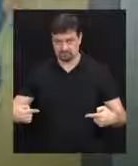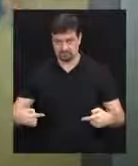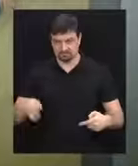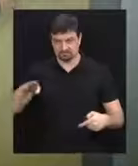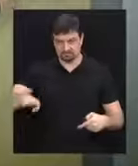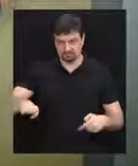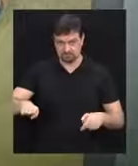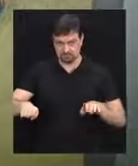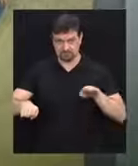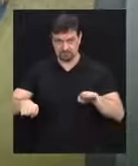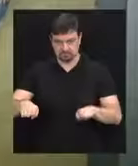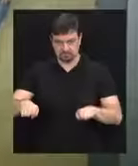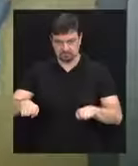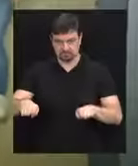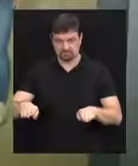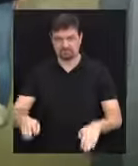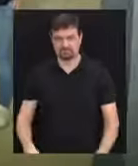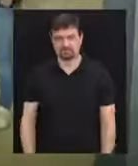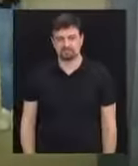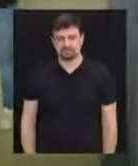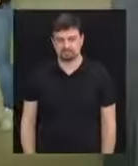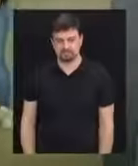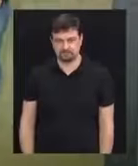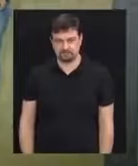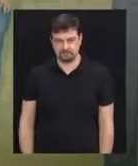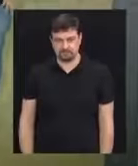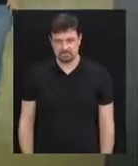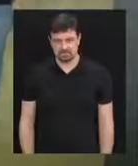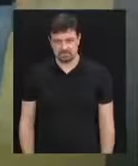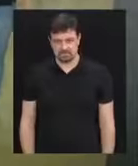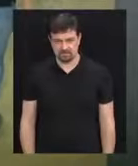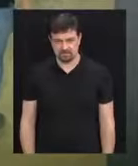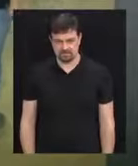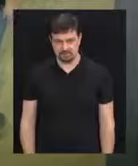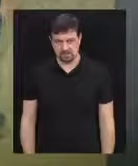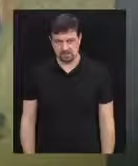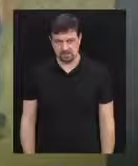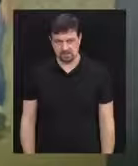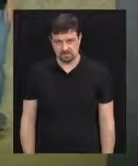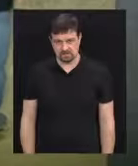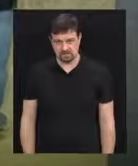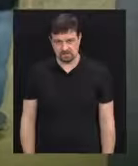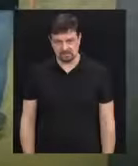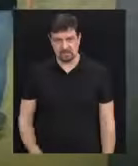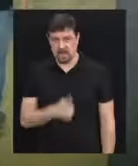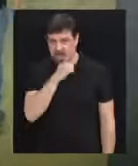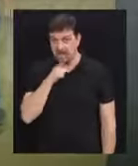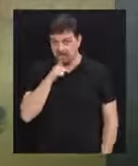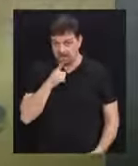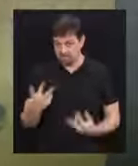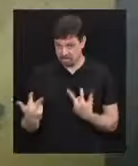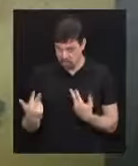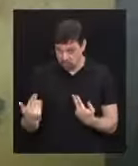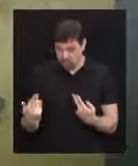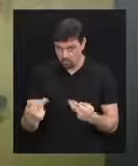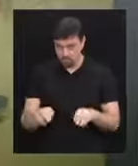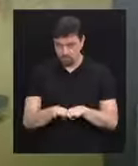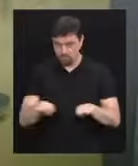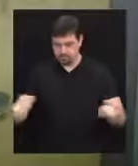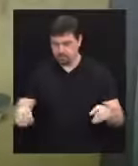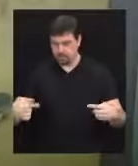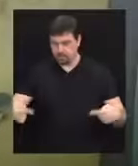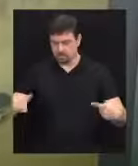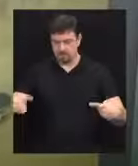Beleza. Então, beleza, vamos lá. Coloca o pé em cima dos parafusos. Isso. Você também. Vai lá, Gabi. Você também,